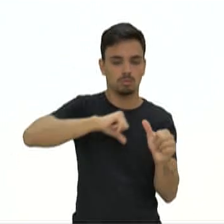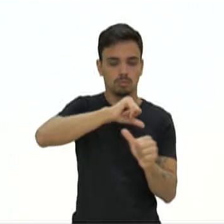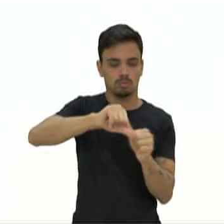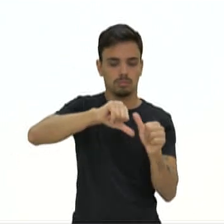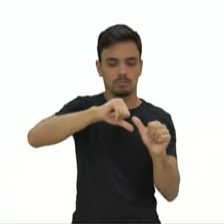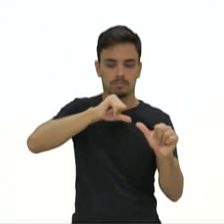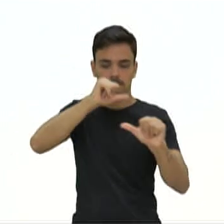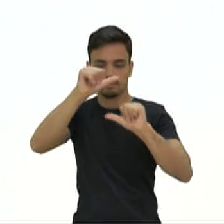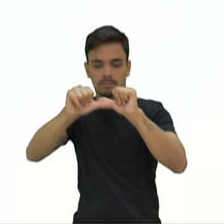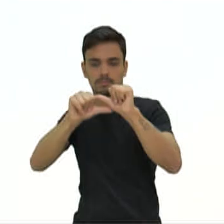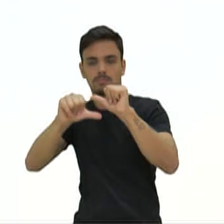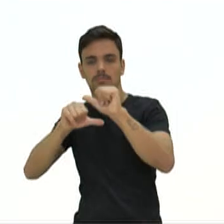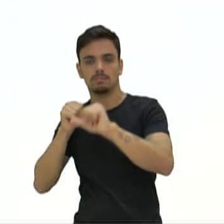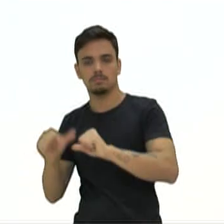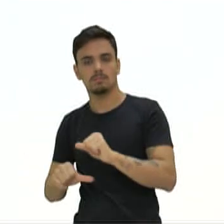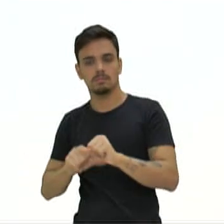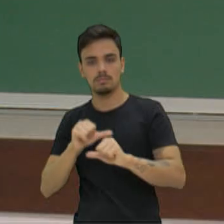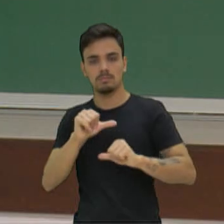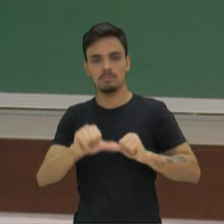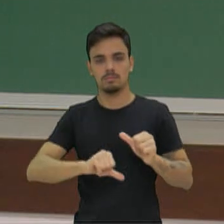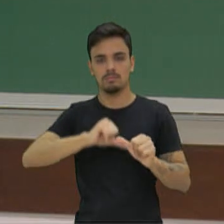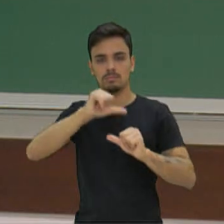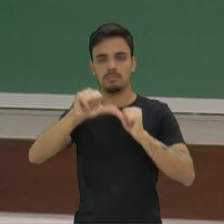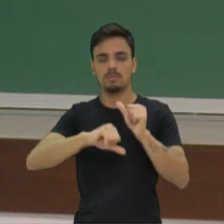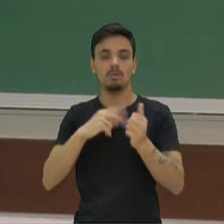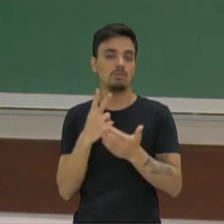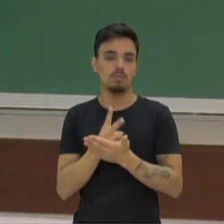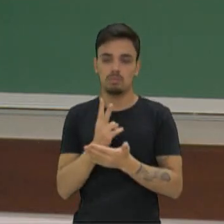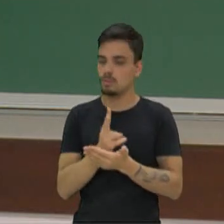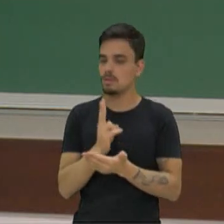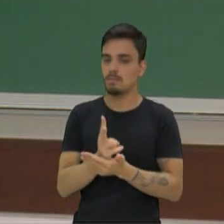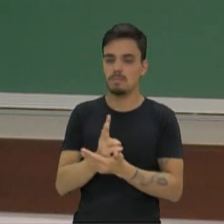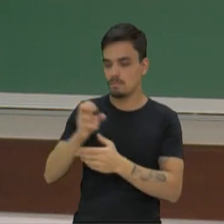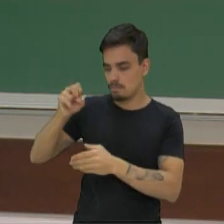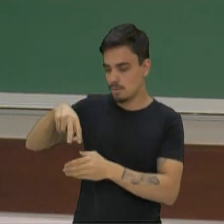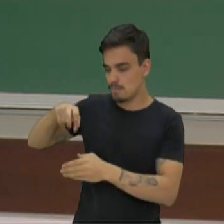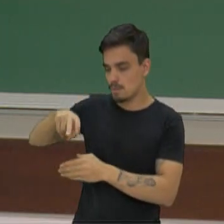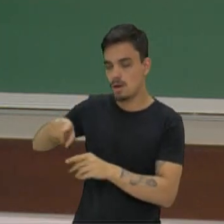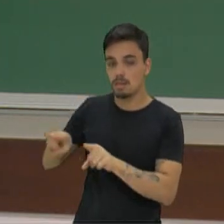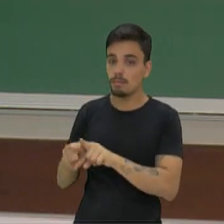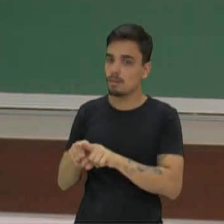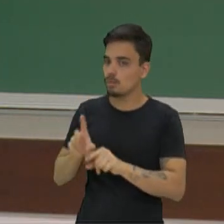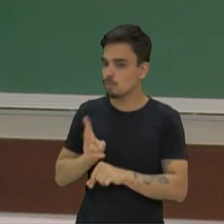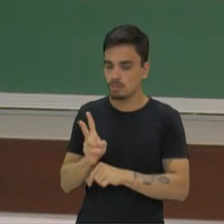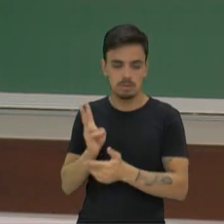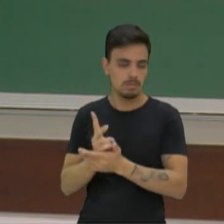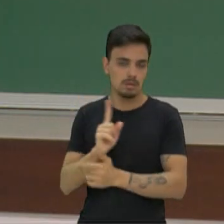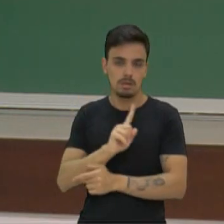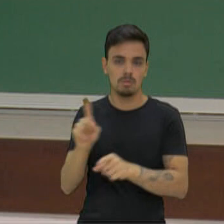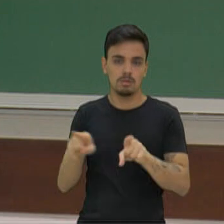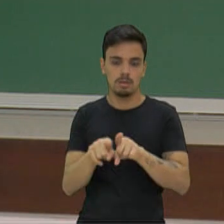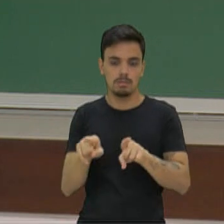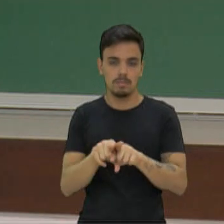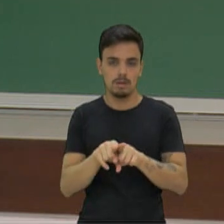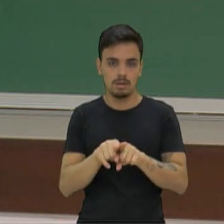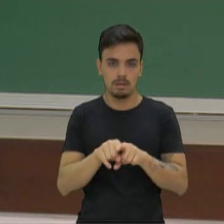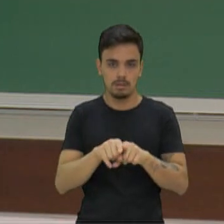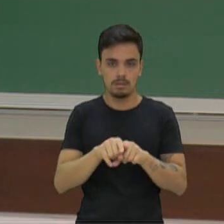mesmo agrotóxico ou defensivo. O pasto tem uma raiz, o